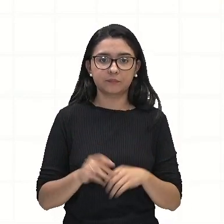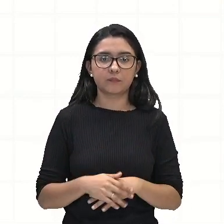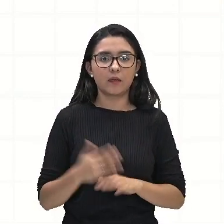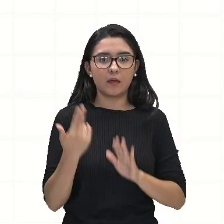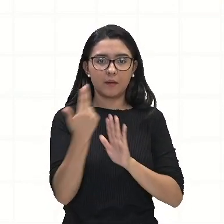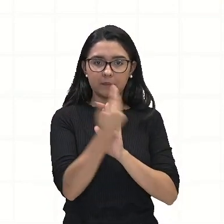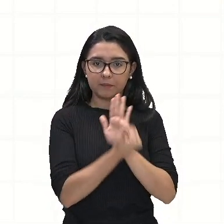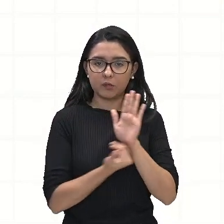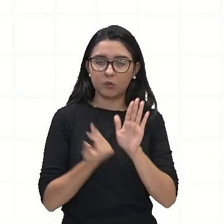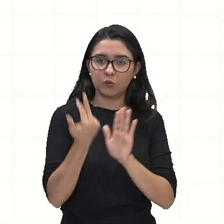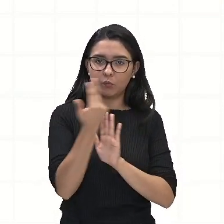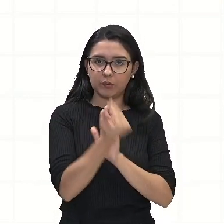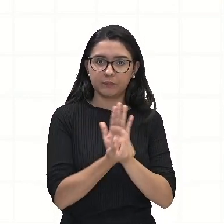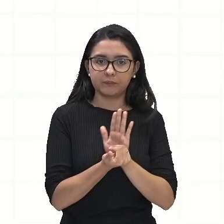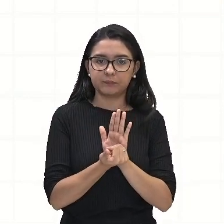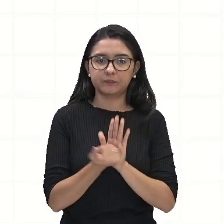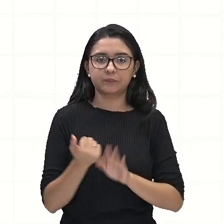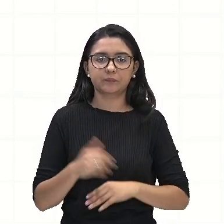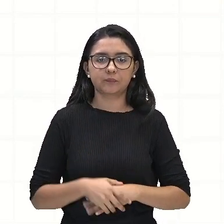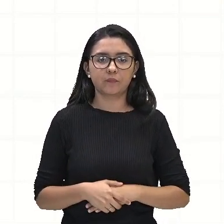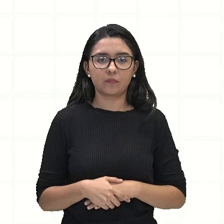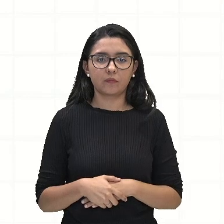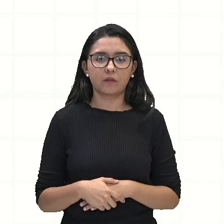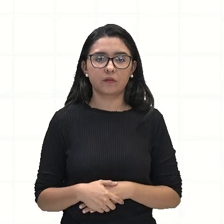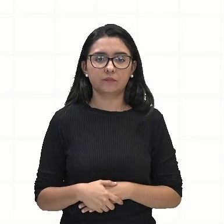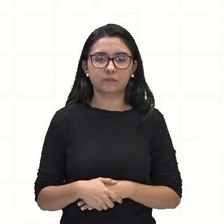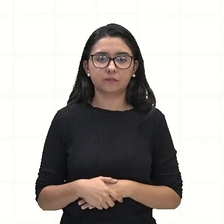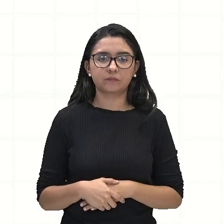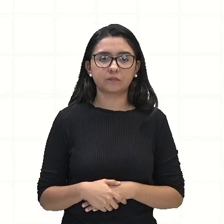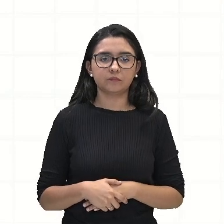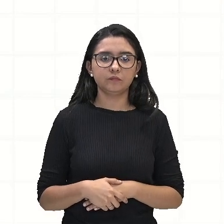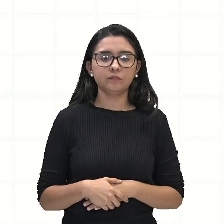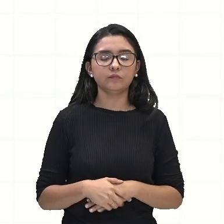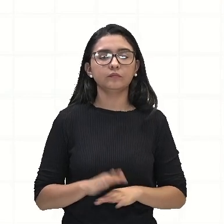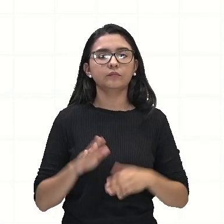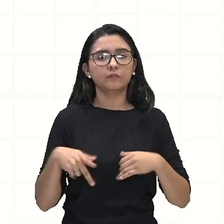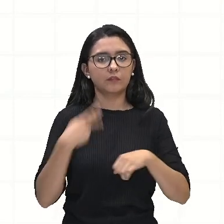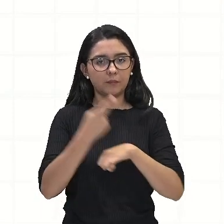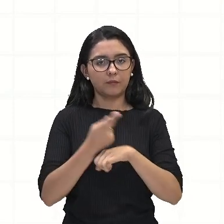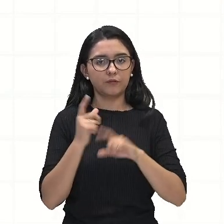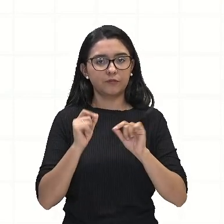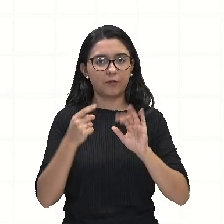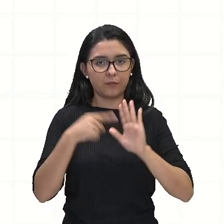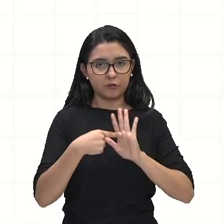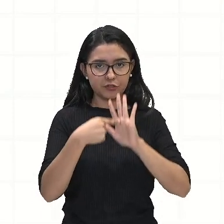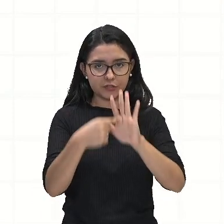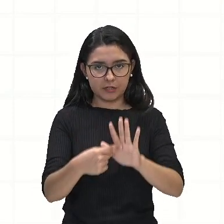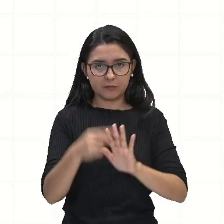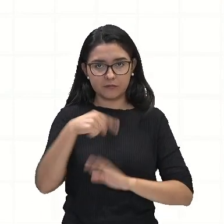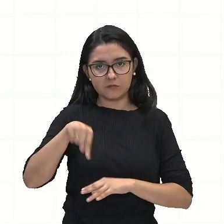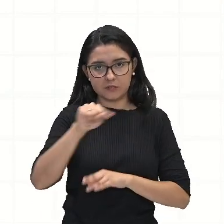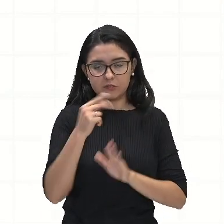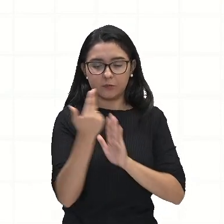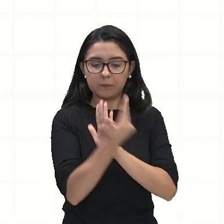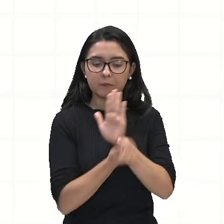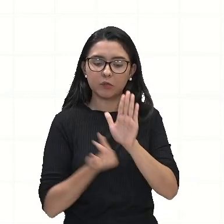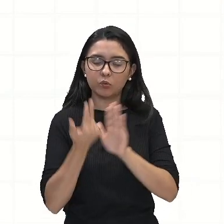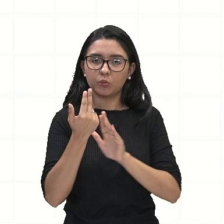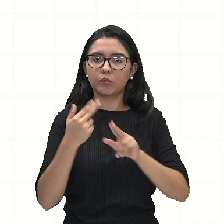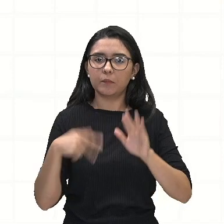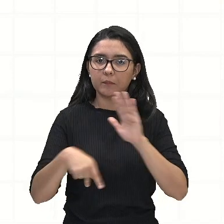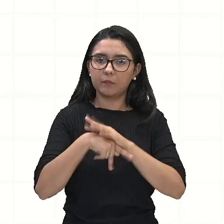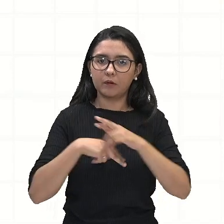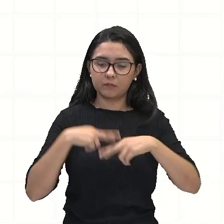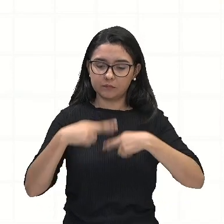pintura renascentista aqui. Observem aqui que vai aparecer ao meu lado, né? Eu tenho aqui justamente